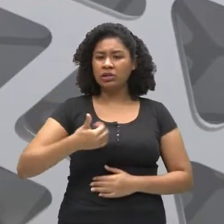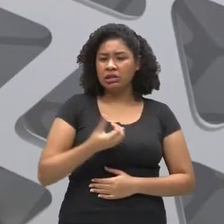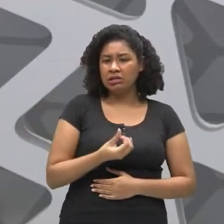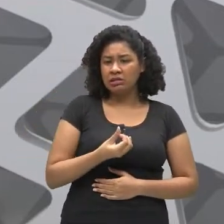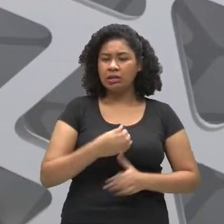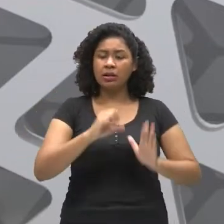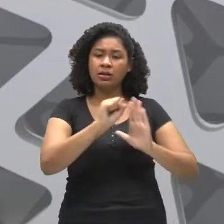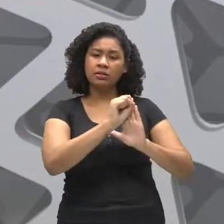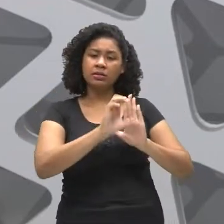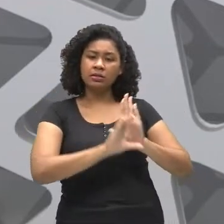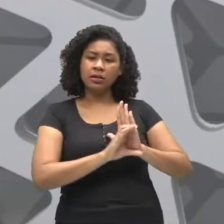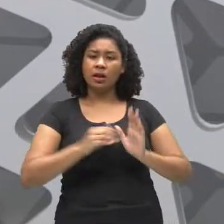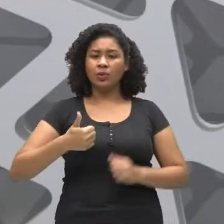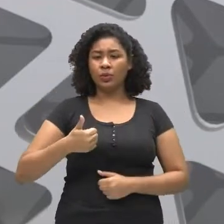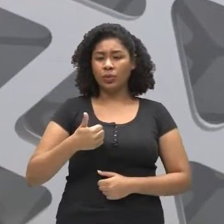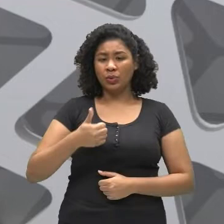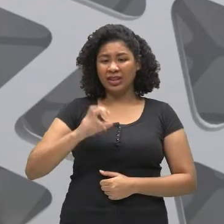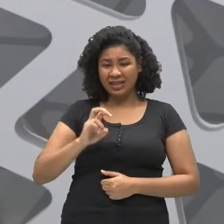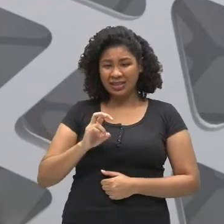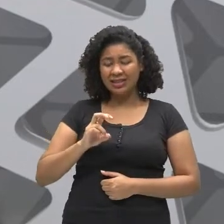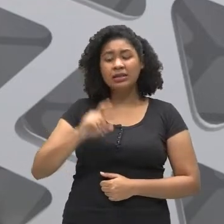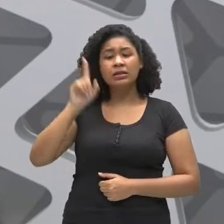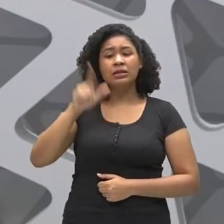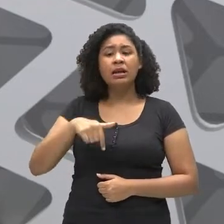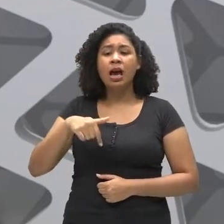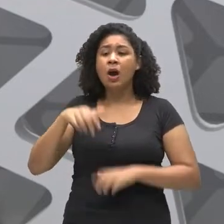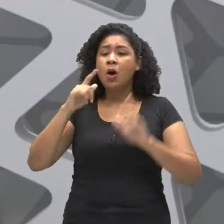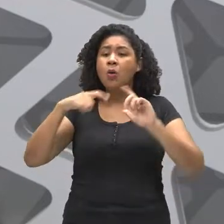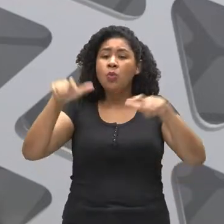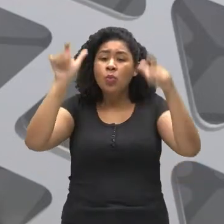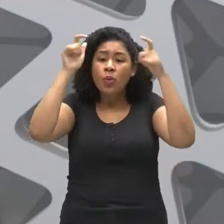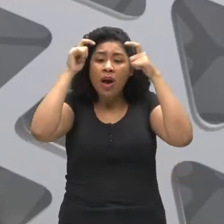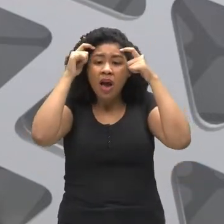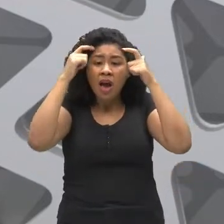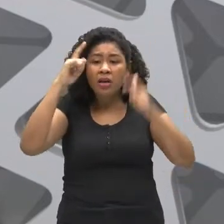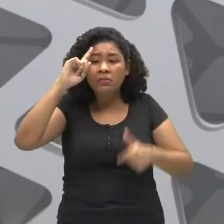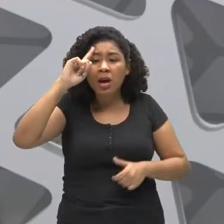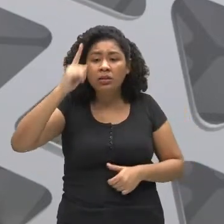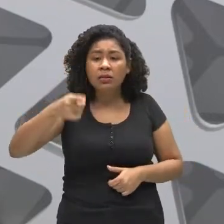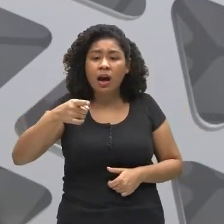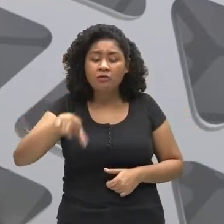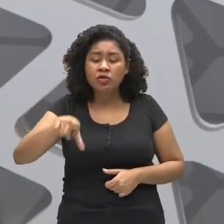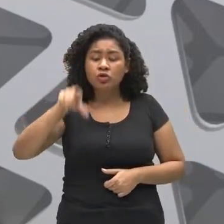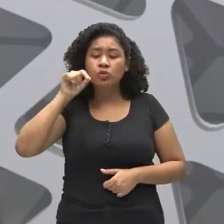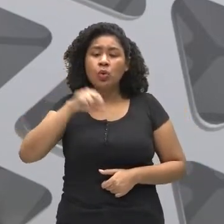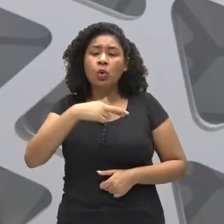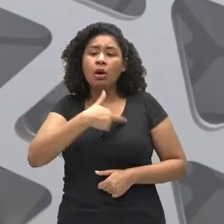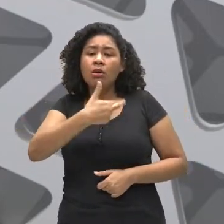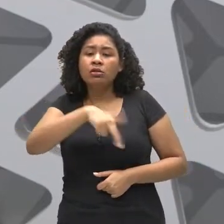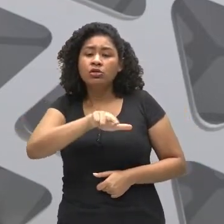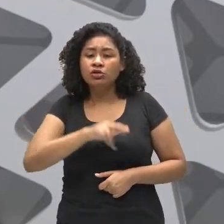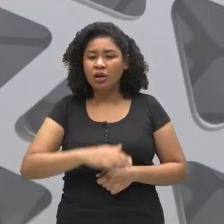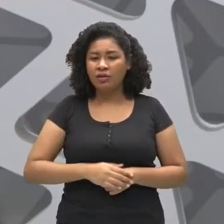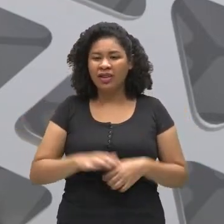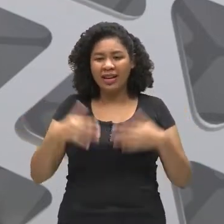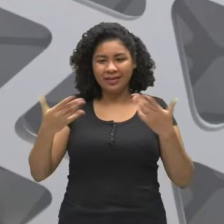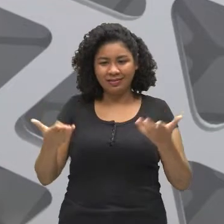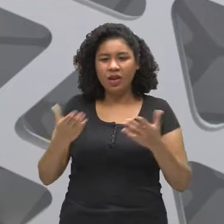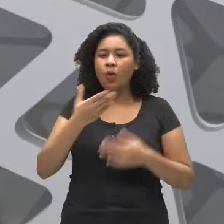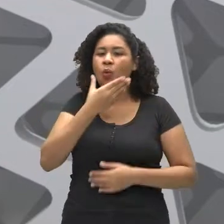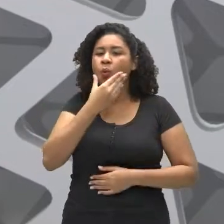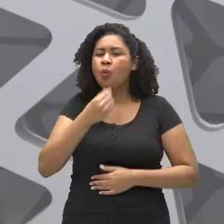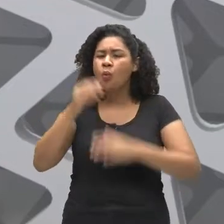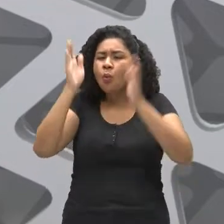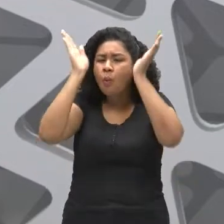como religião era aquilo que a população inteira deveria seguir. Então, quando o Papa vinha, né, fazer aquela coroação do